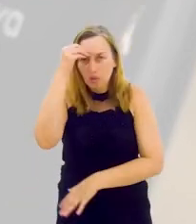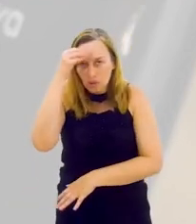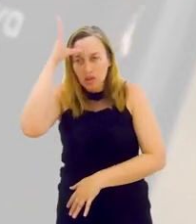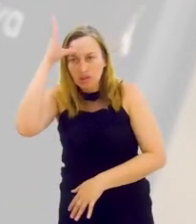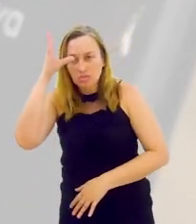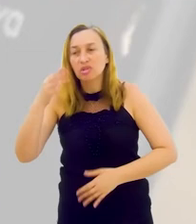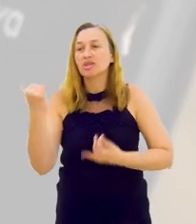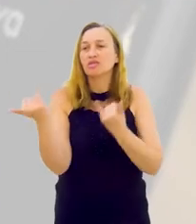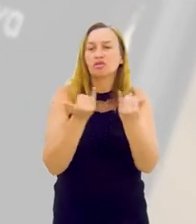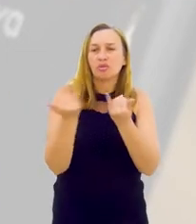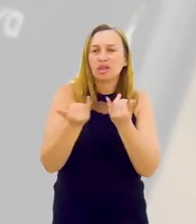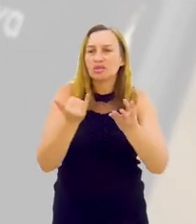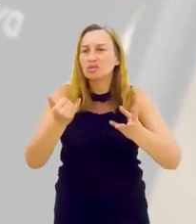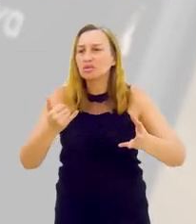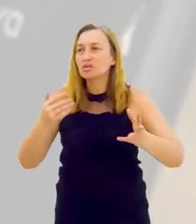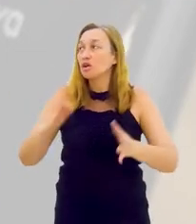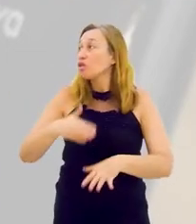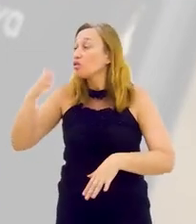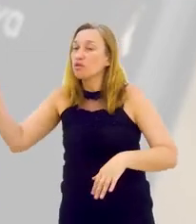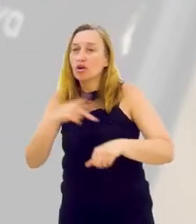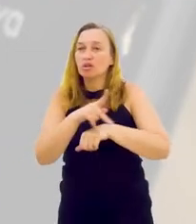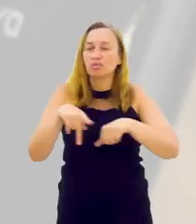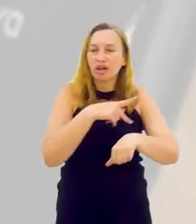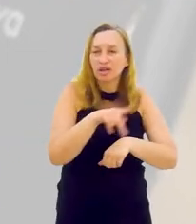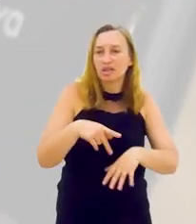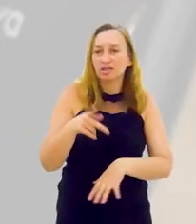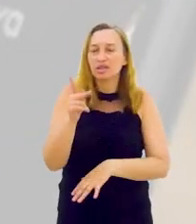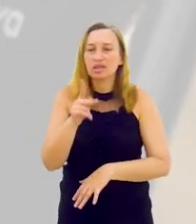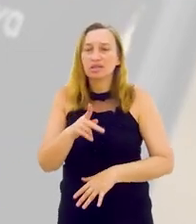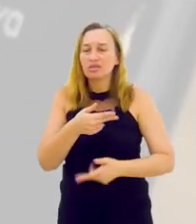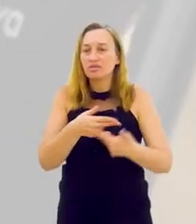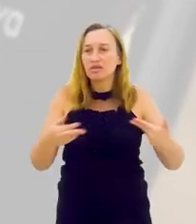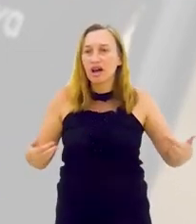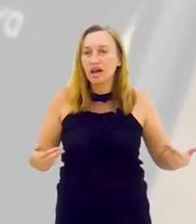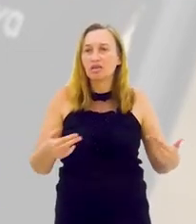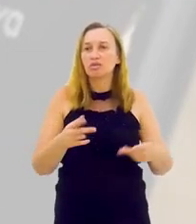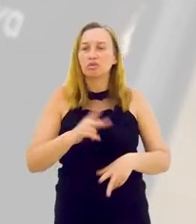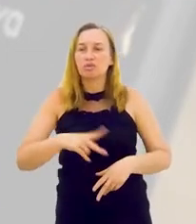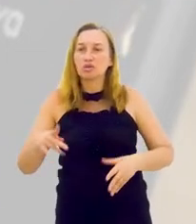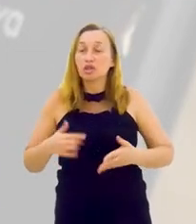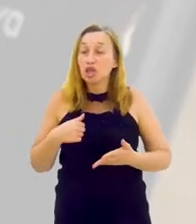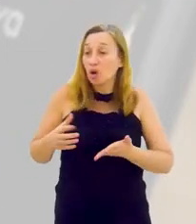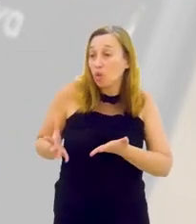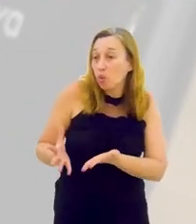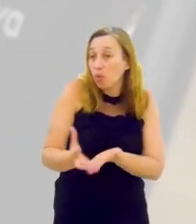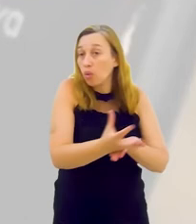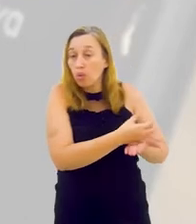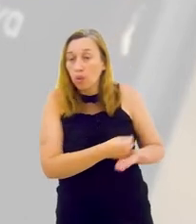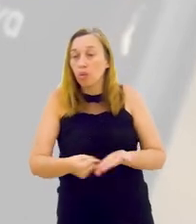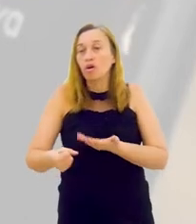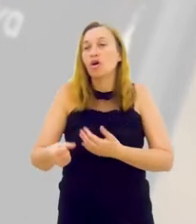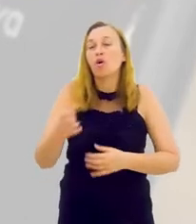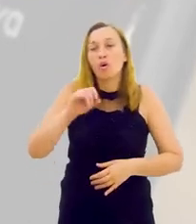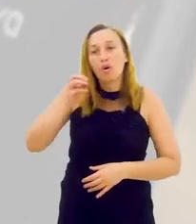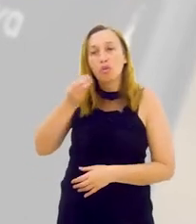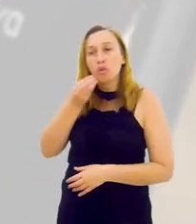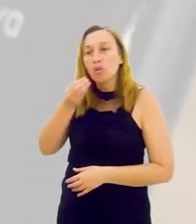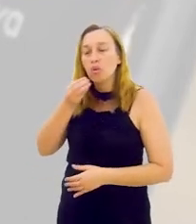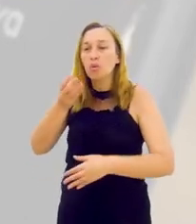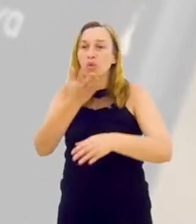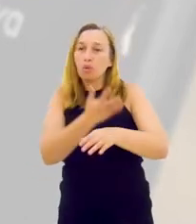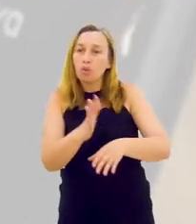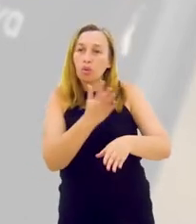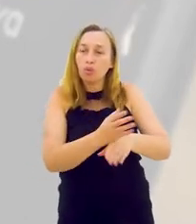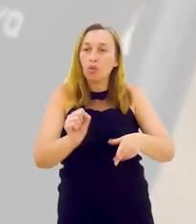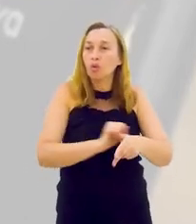conhecimentos para isso, são informações internacionais do professor Porta, do professor Cota, que eu sistematizei por ter tido a oportunidade de praticar isso